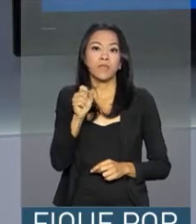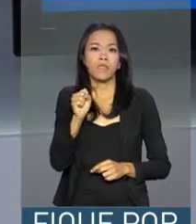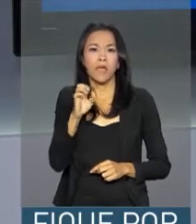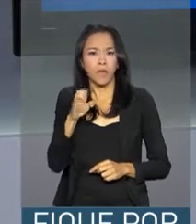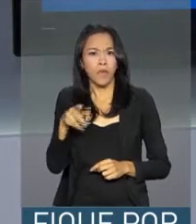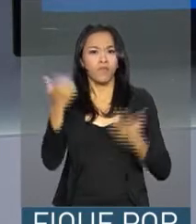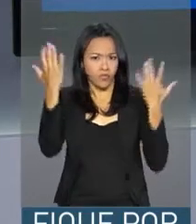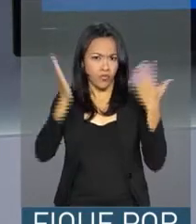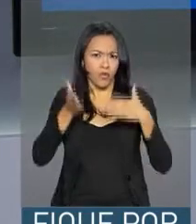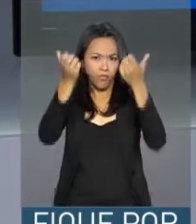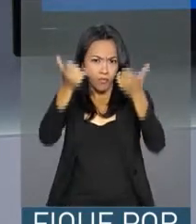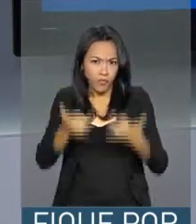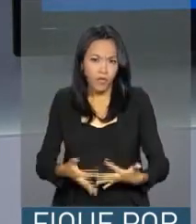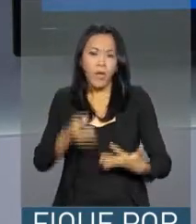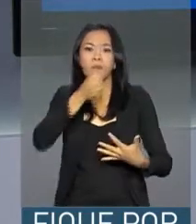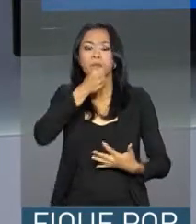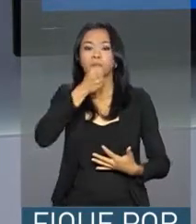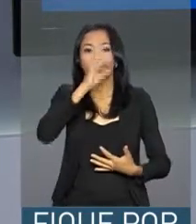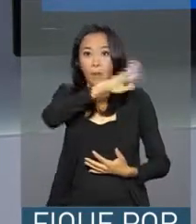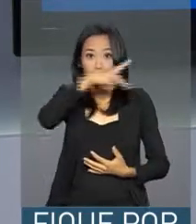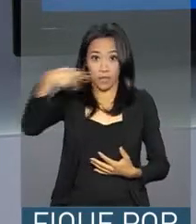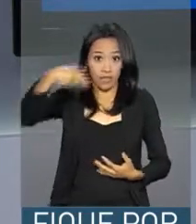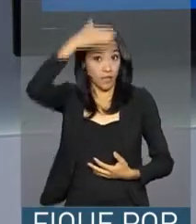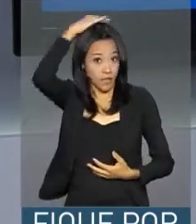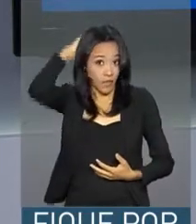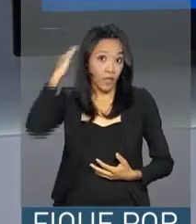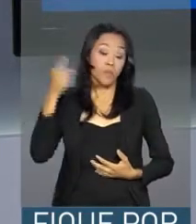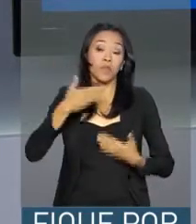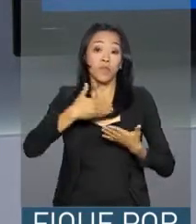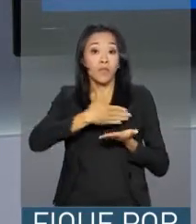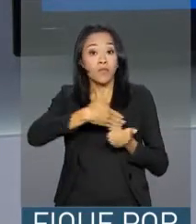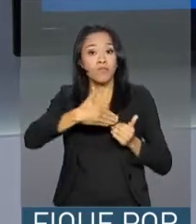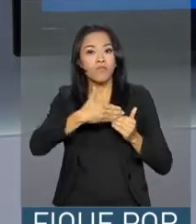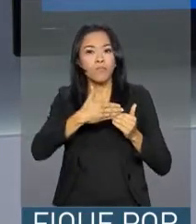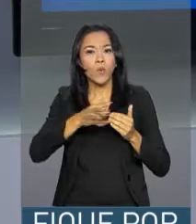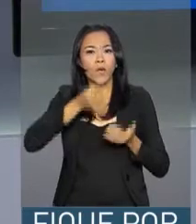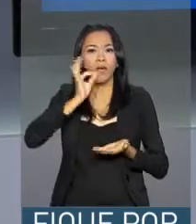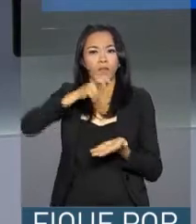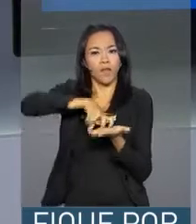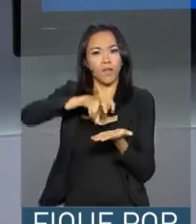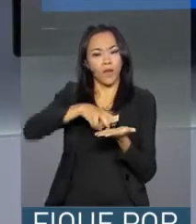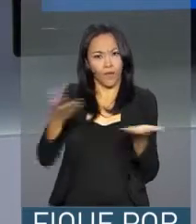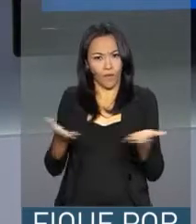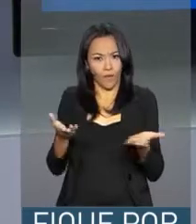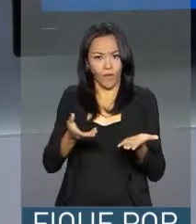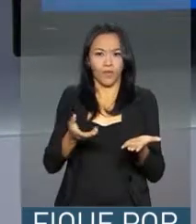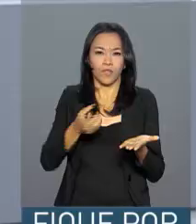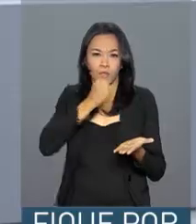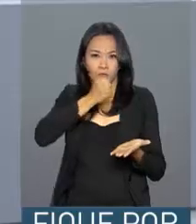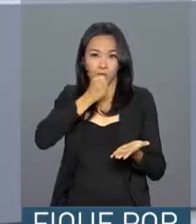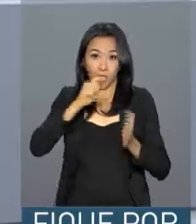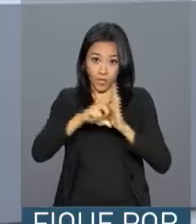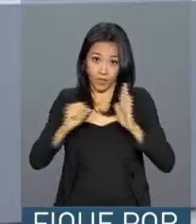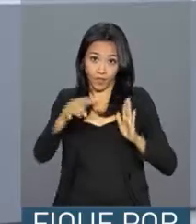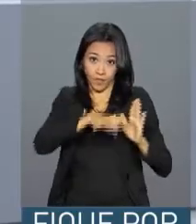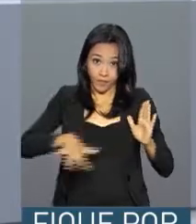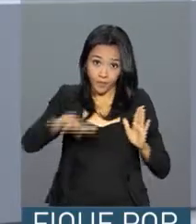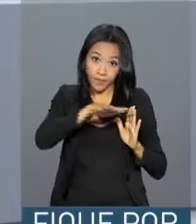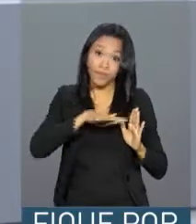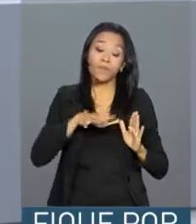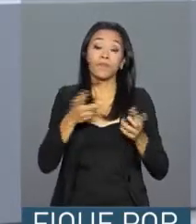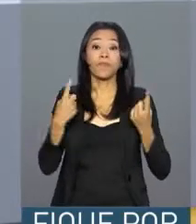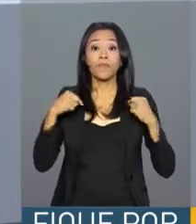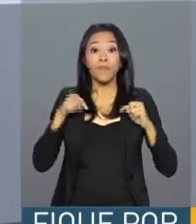entrevista coletiva concedida pelo presidente Michel Temer durante café da manhã com jornalistas no Palácio da Alvorada. No